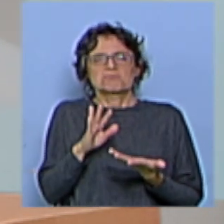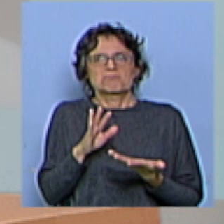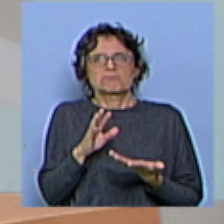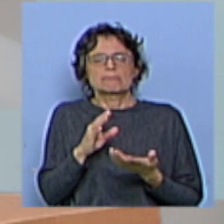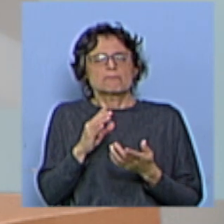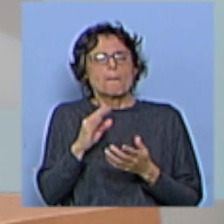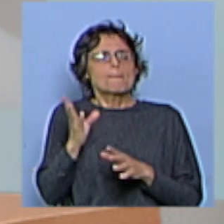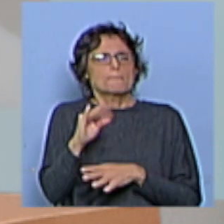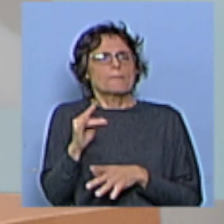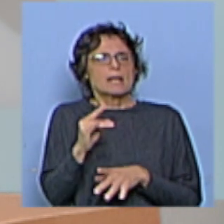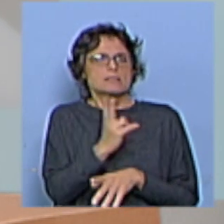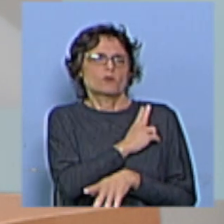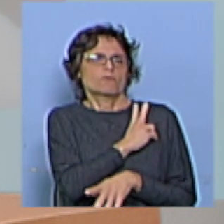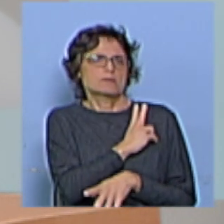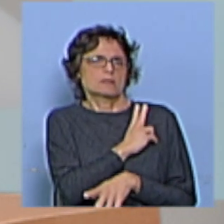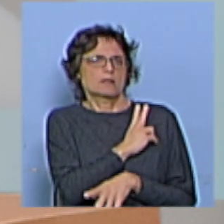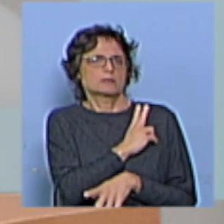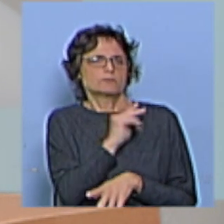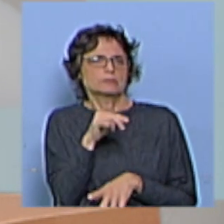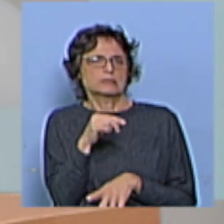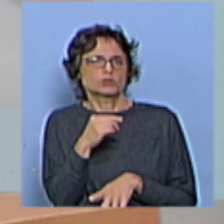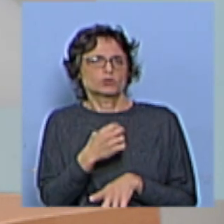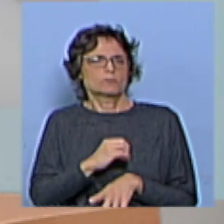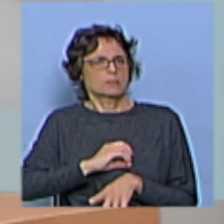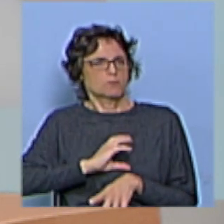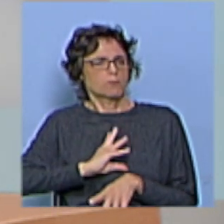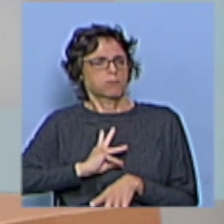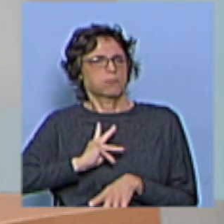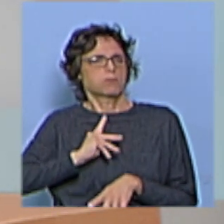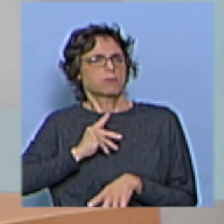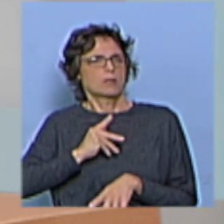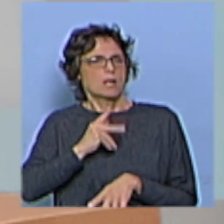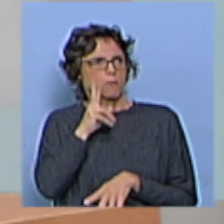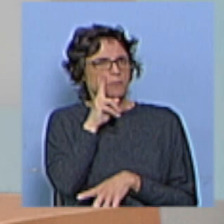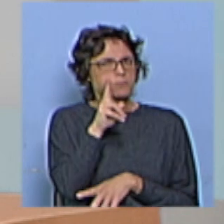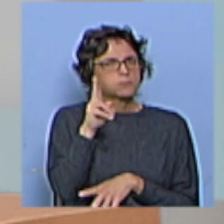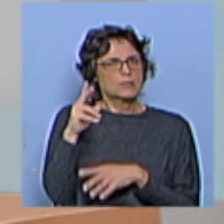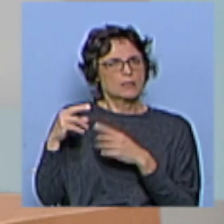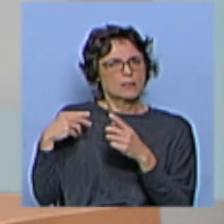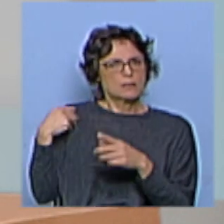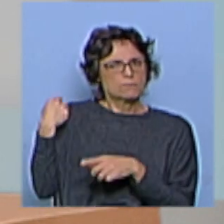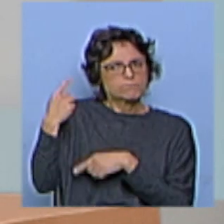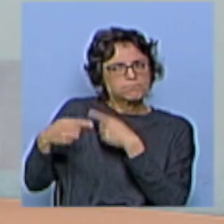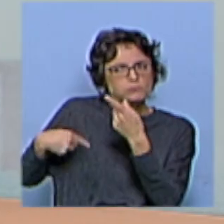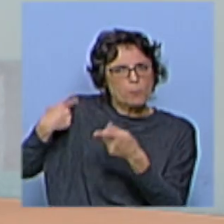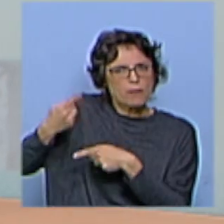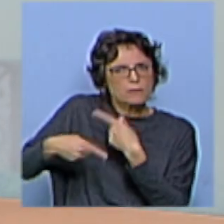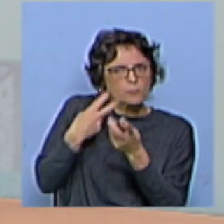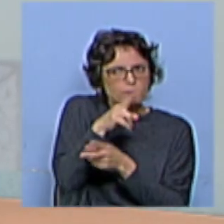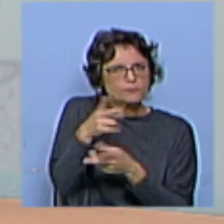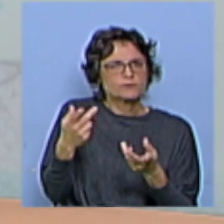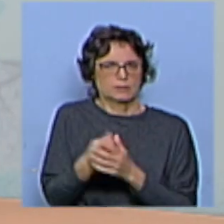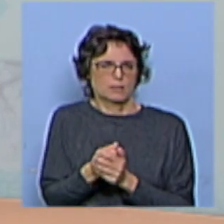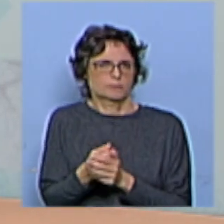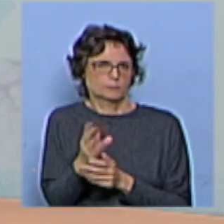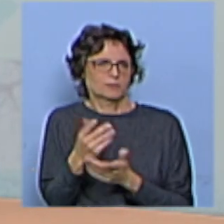académica, comecei a desenvolver esse interesse mais particular pelo património. Muito bem, muito obrigado por ter estado hoje